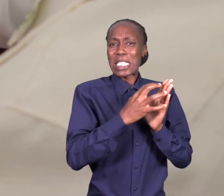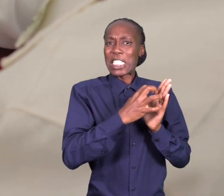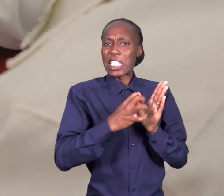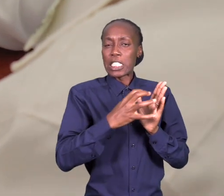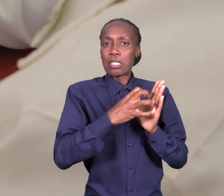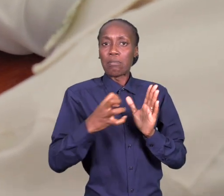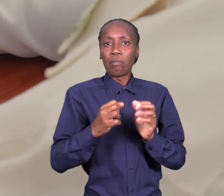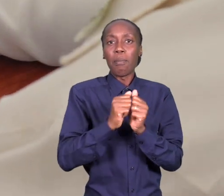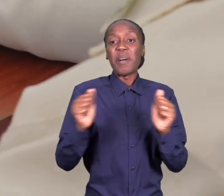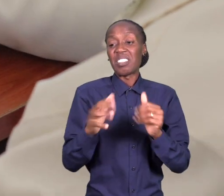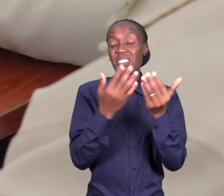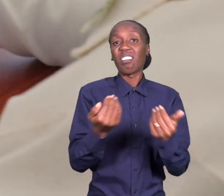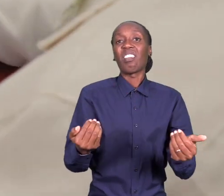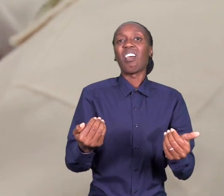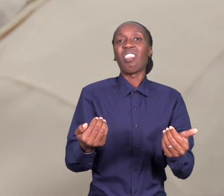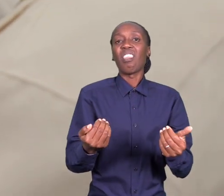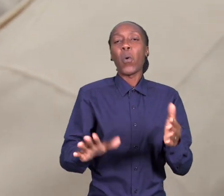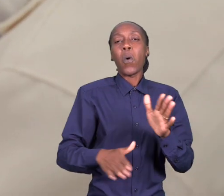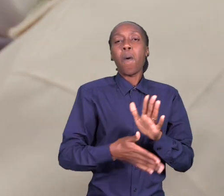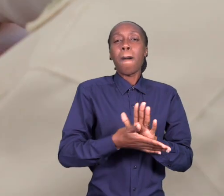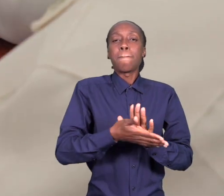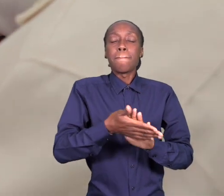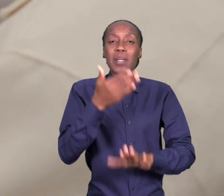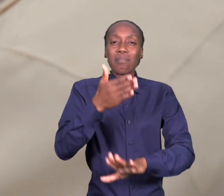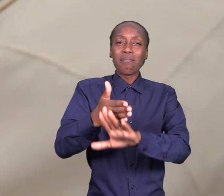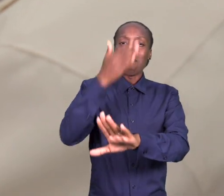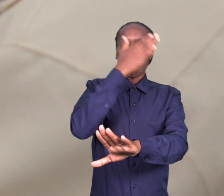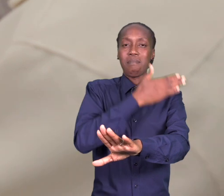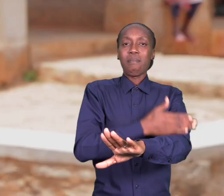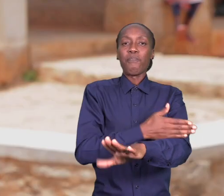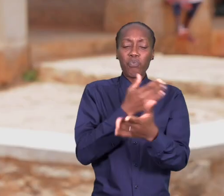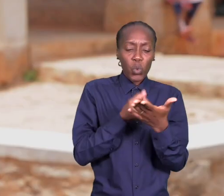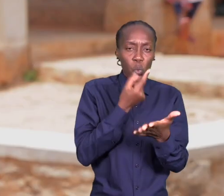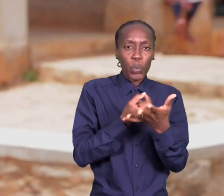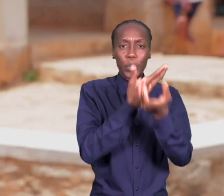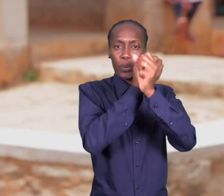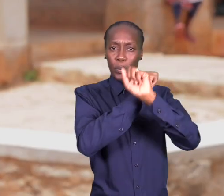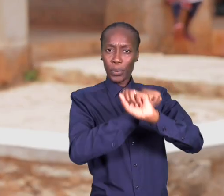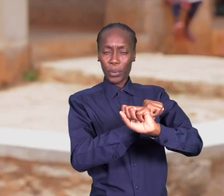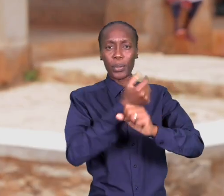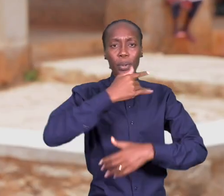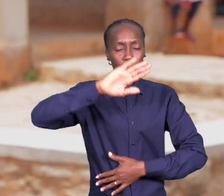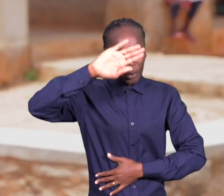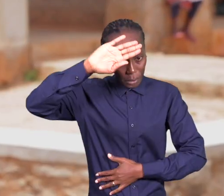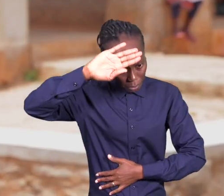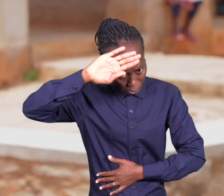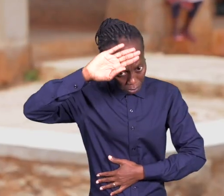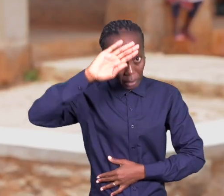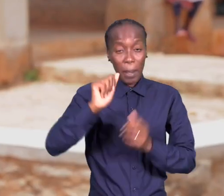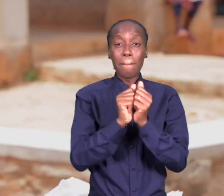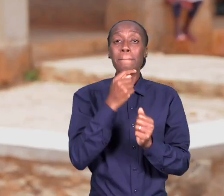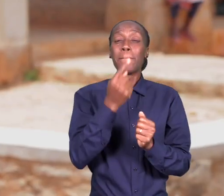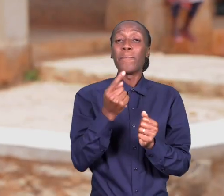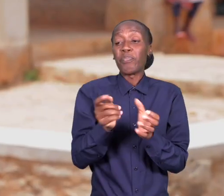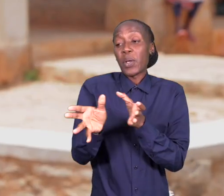o mais correto é que todas as crianças dessa faixa etária possam fazer a desparasitação. Em relação aos cuidados, de uma